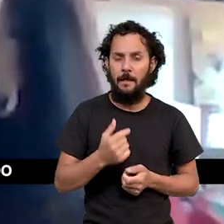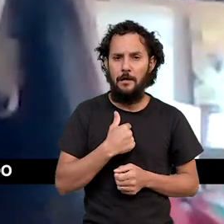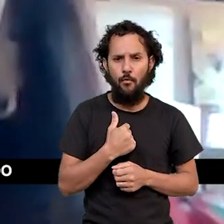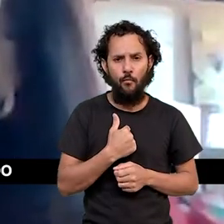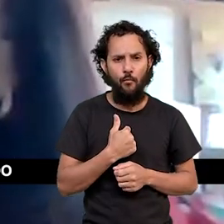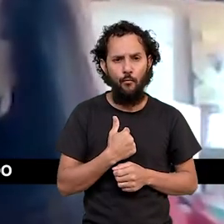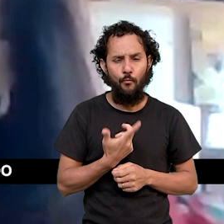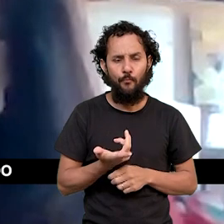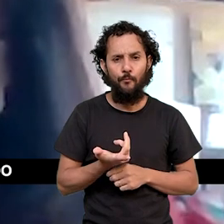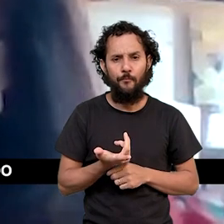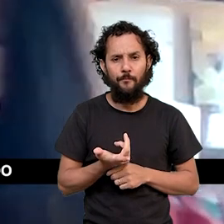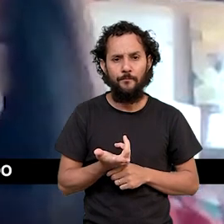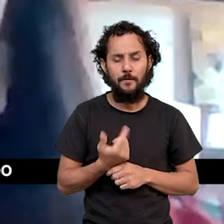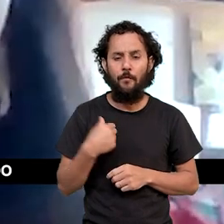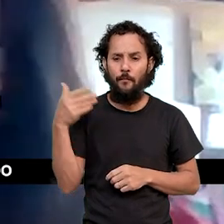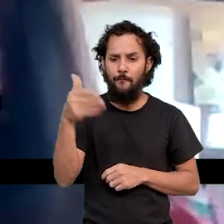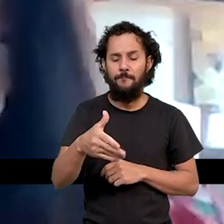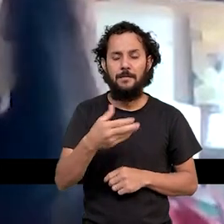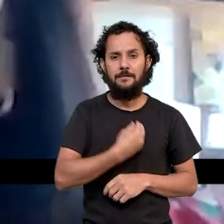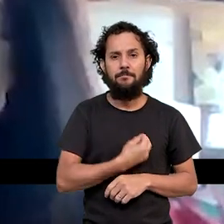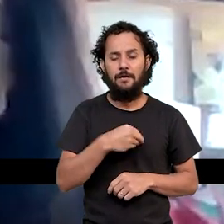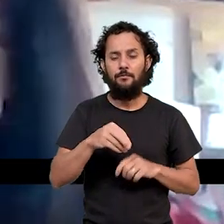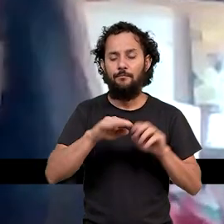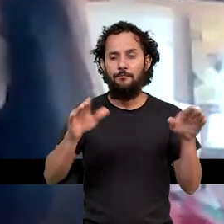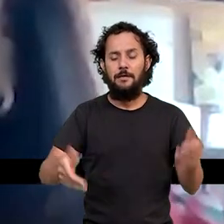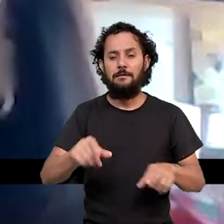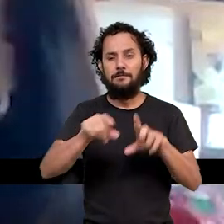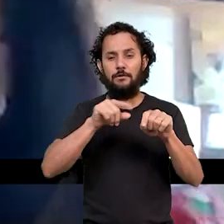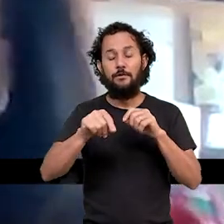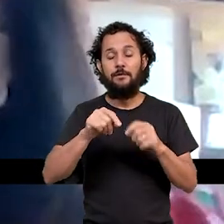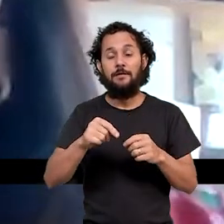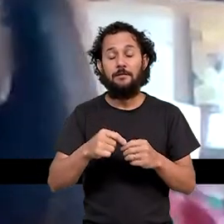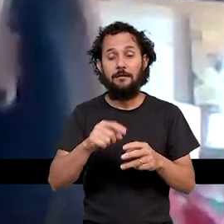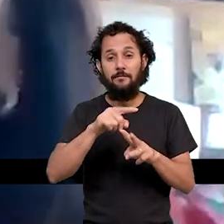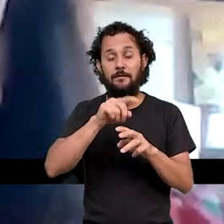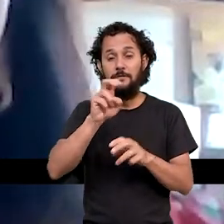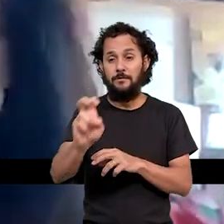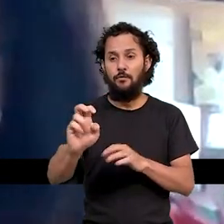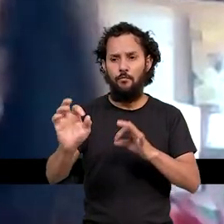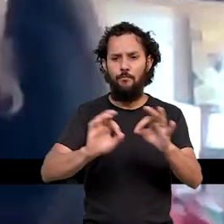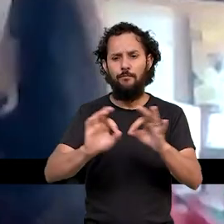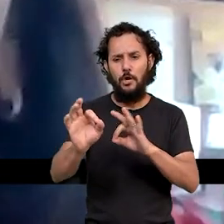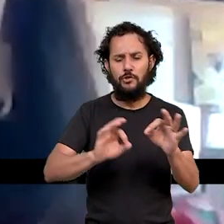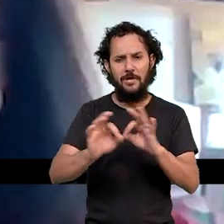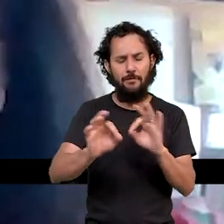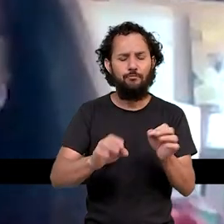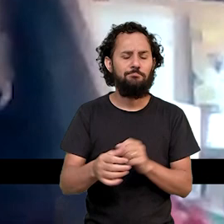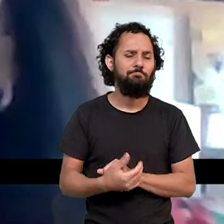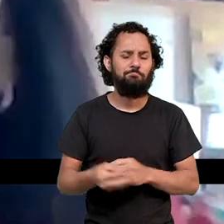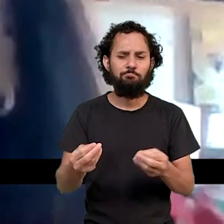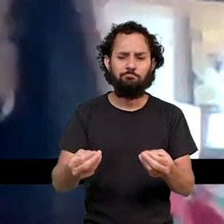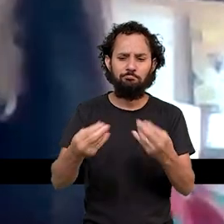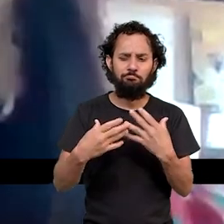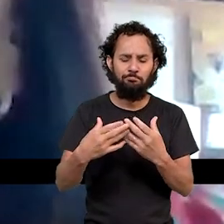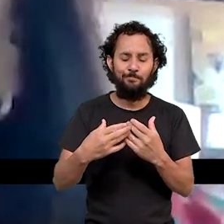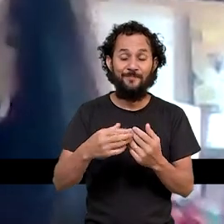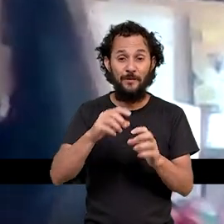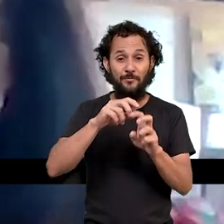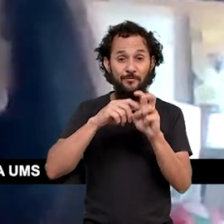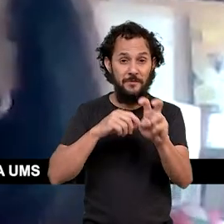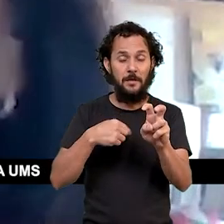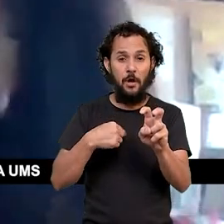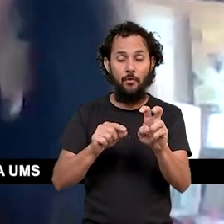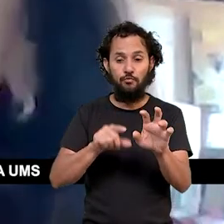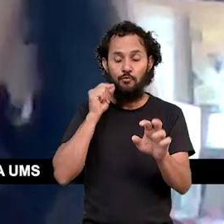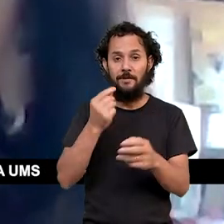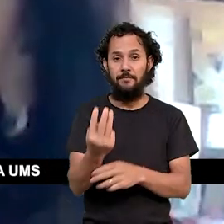Eu fui participar do processo seletivo e foram entregues 5 projetos, bem rapidamente. E dos 5